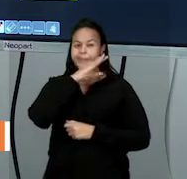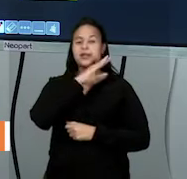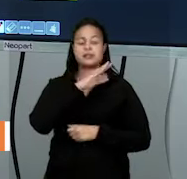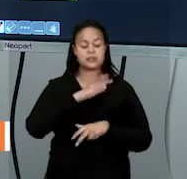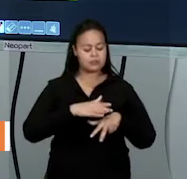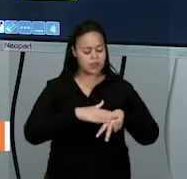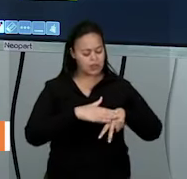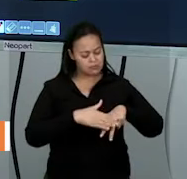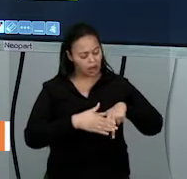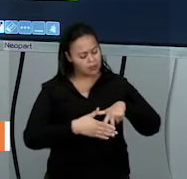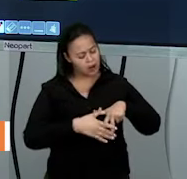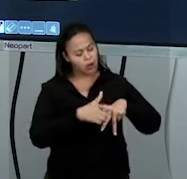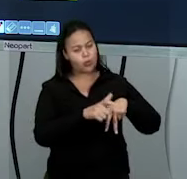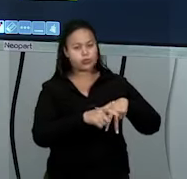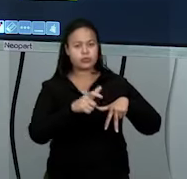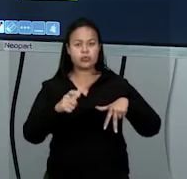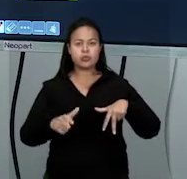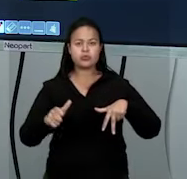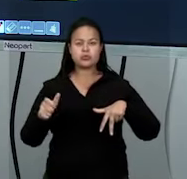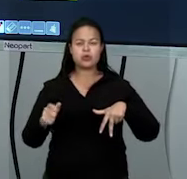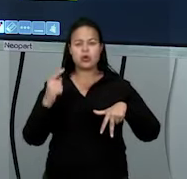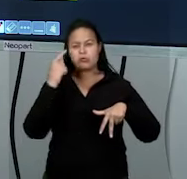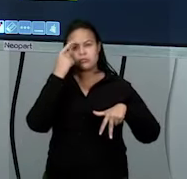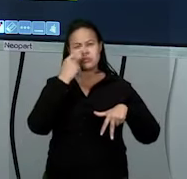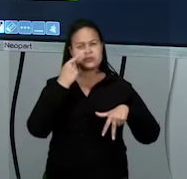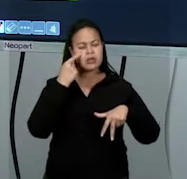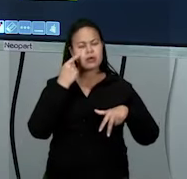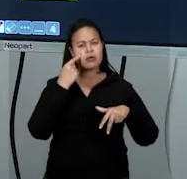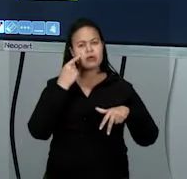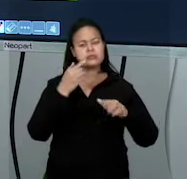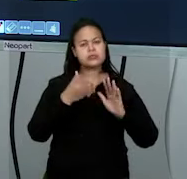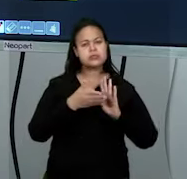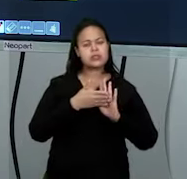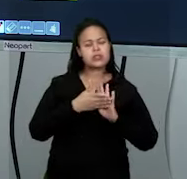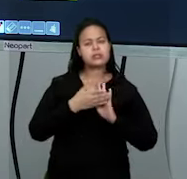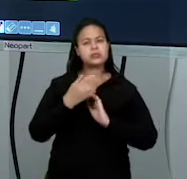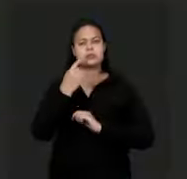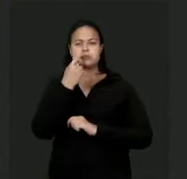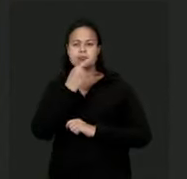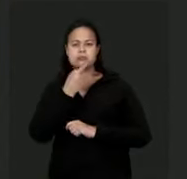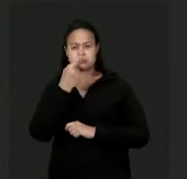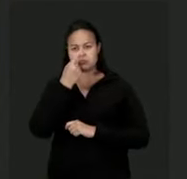do sentido o ambiente, através da visão, do tato, do paladar, da audição.